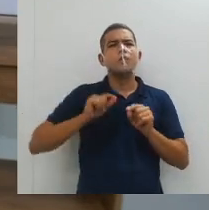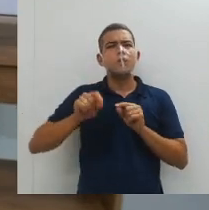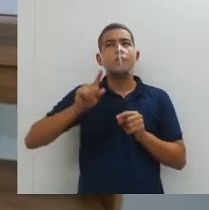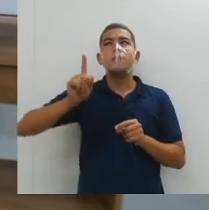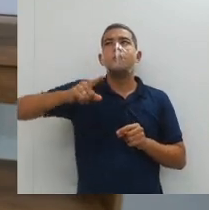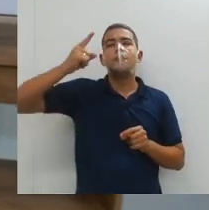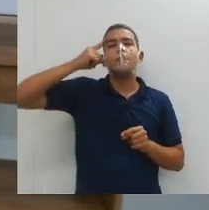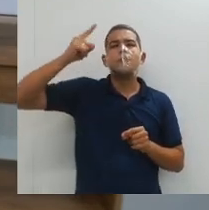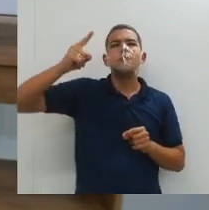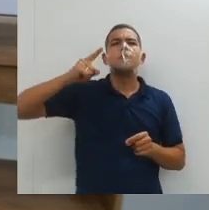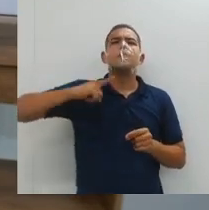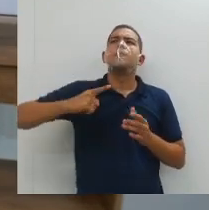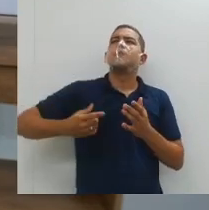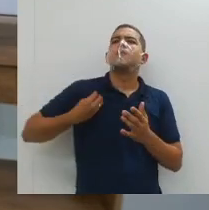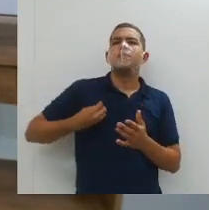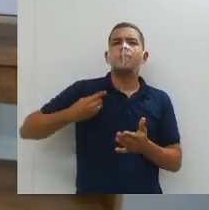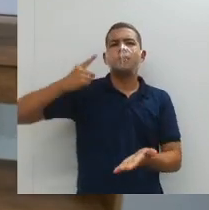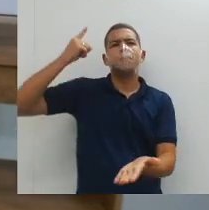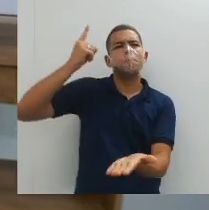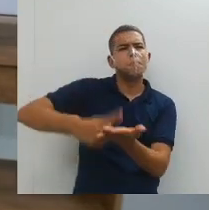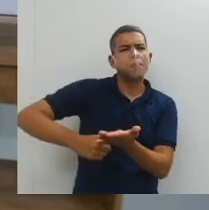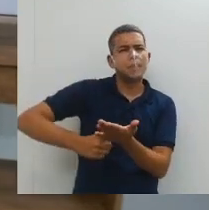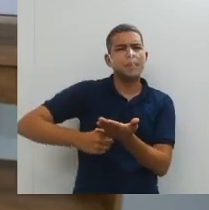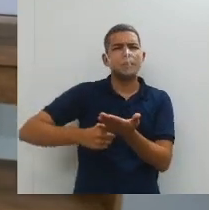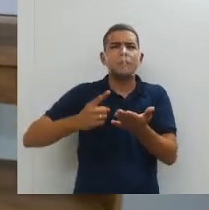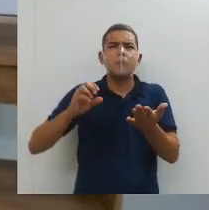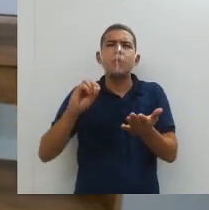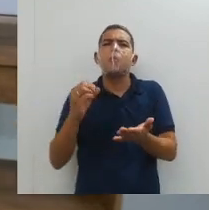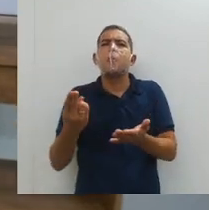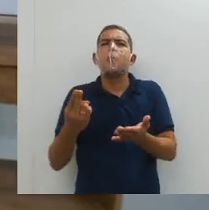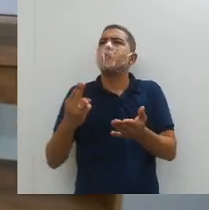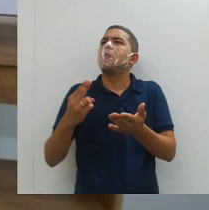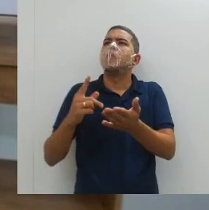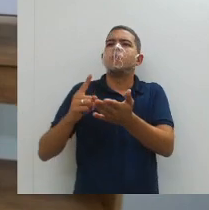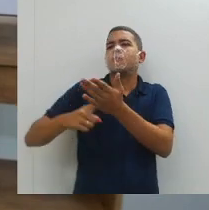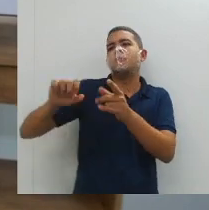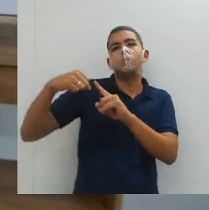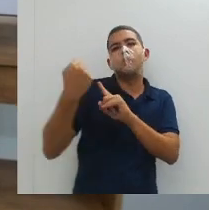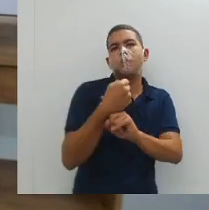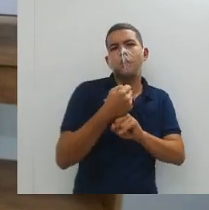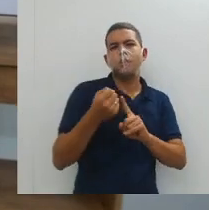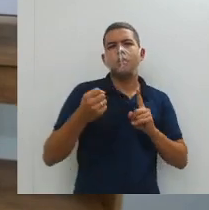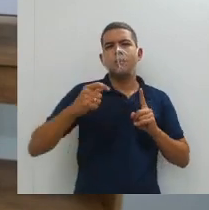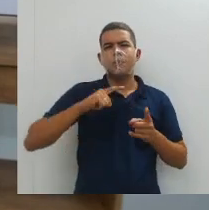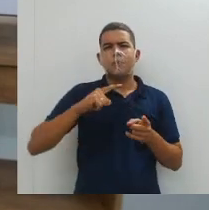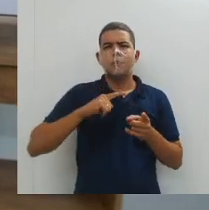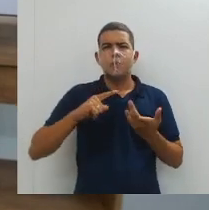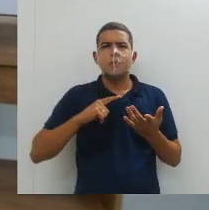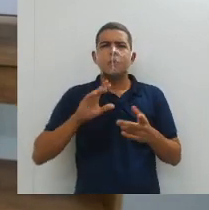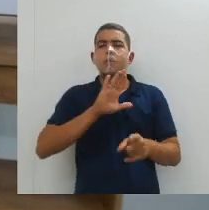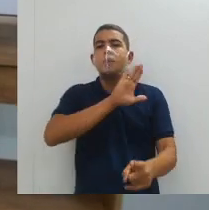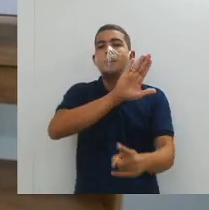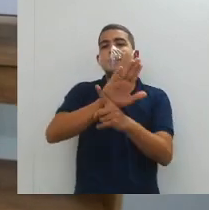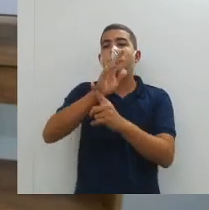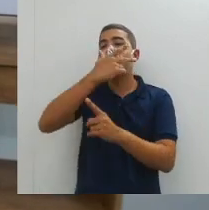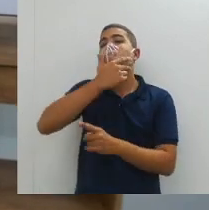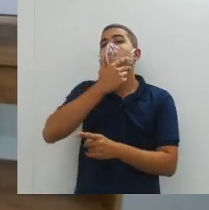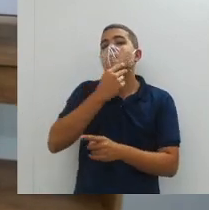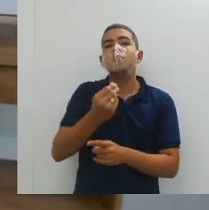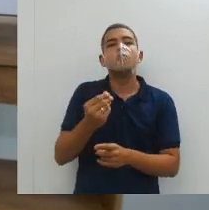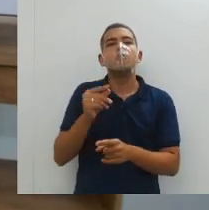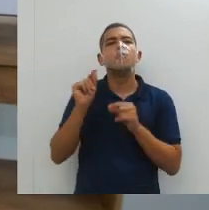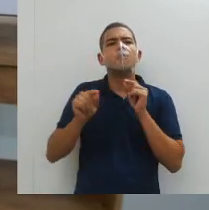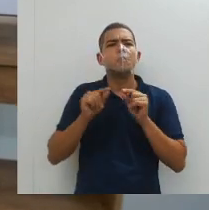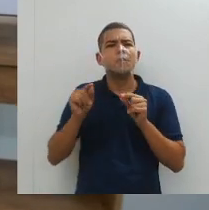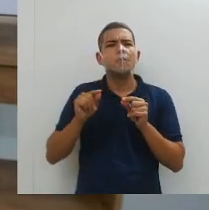uma espécie de pacto ou de contrato social que vai ajudar o homem a sair